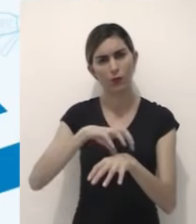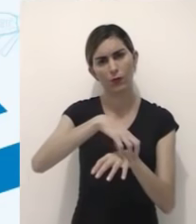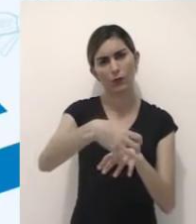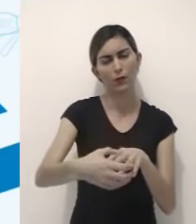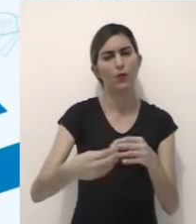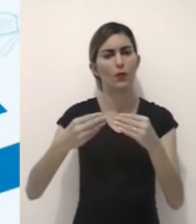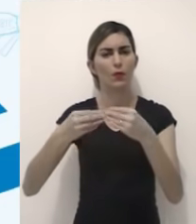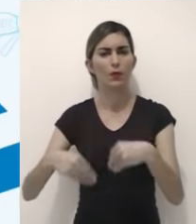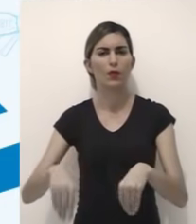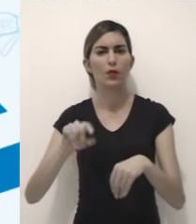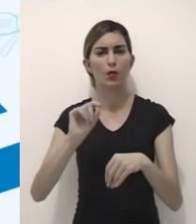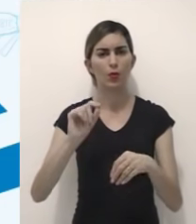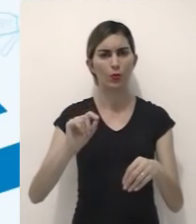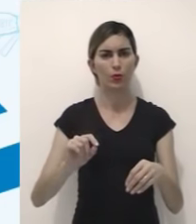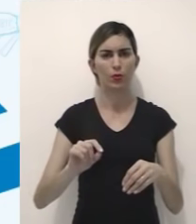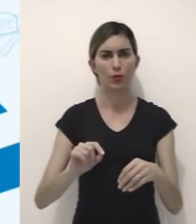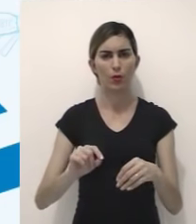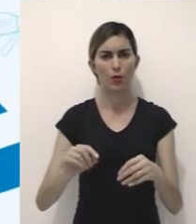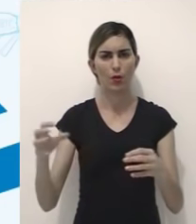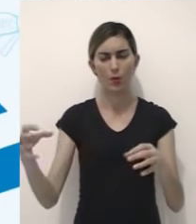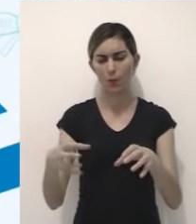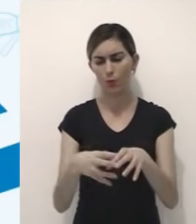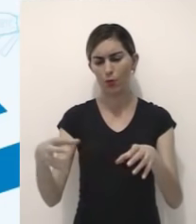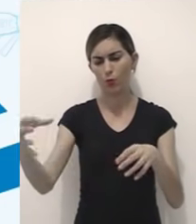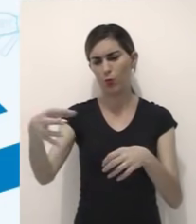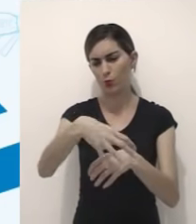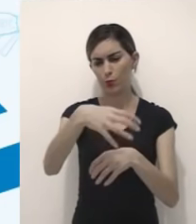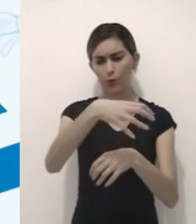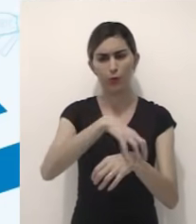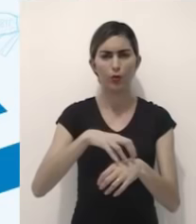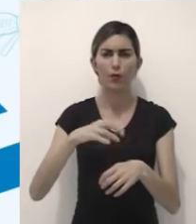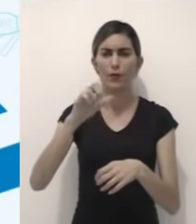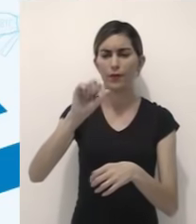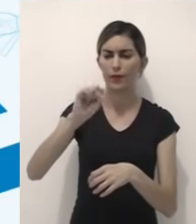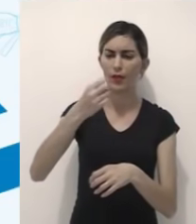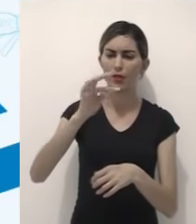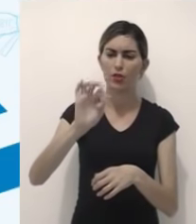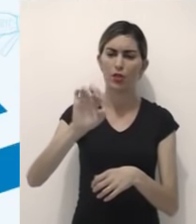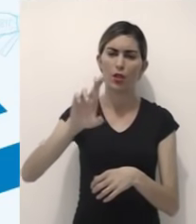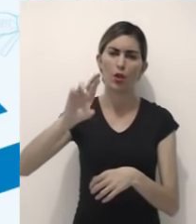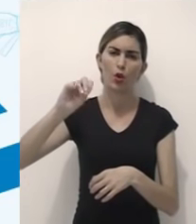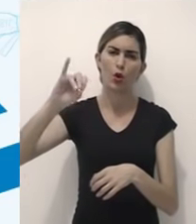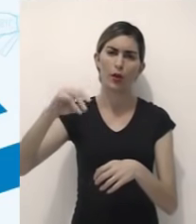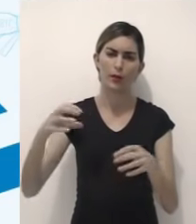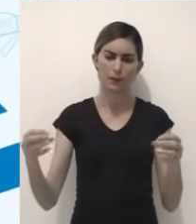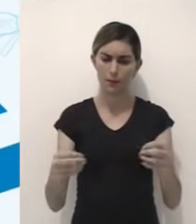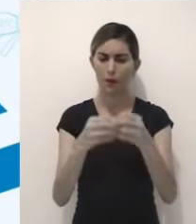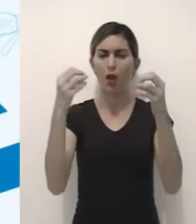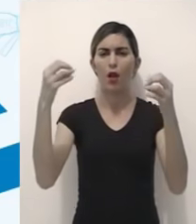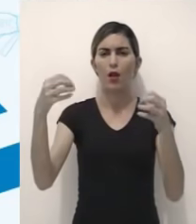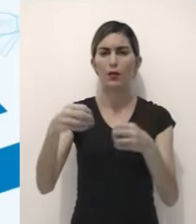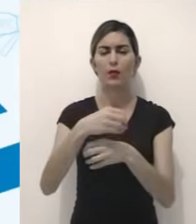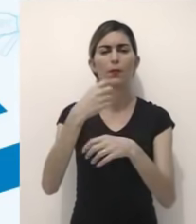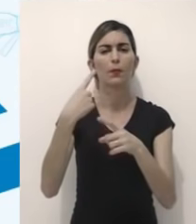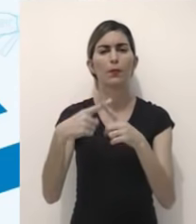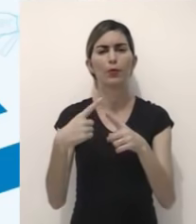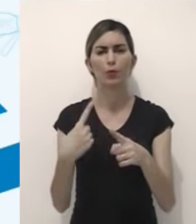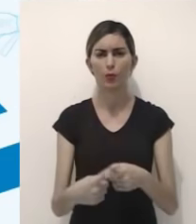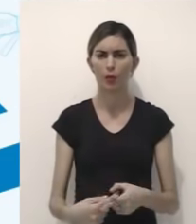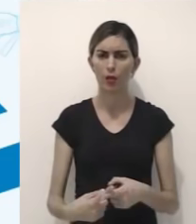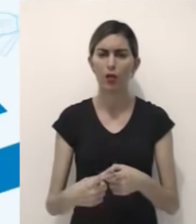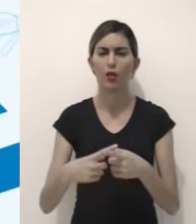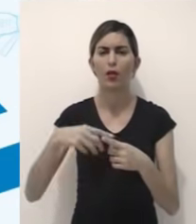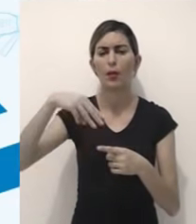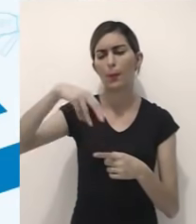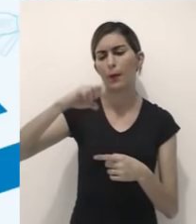na Lua é provocada pelo impacto dos meteoros, dos asteroides que colidem com a Lua. E por